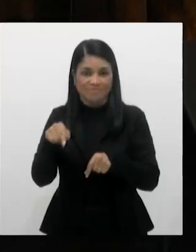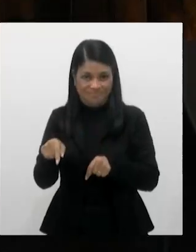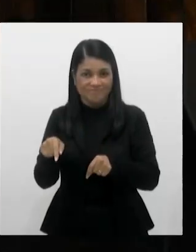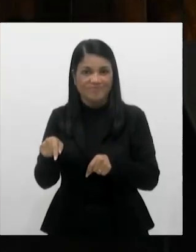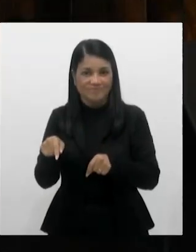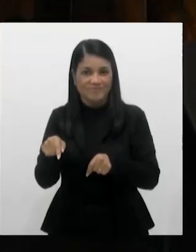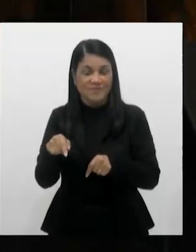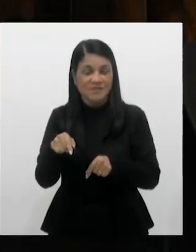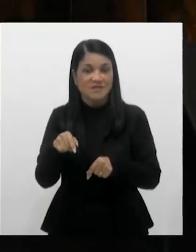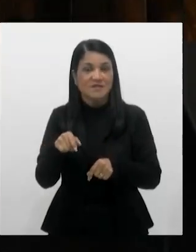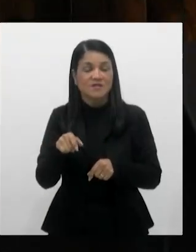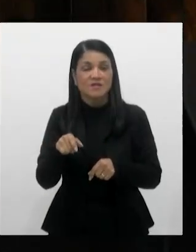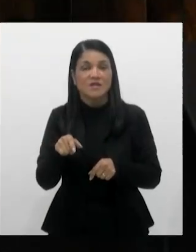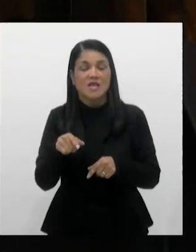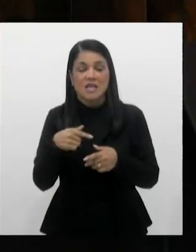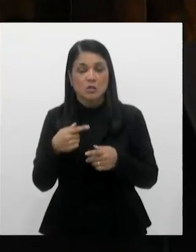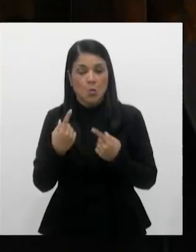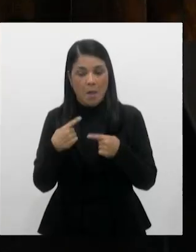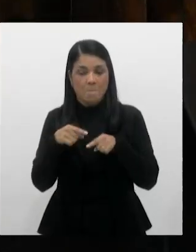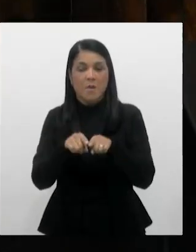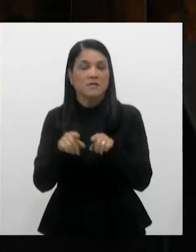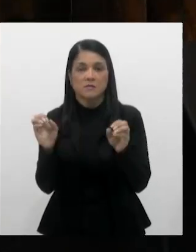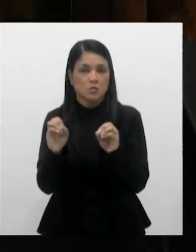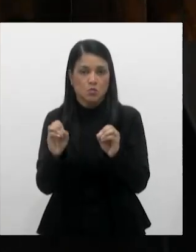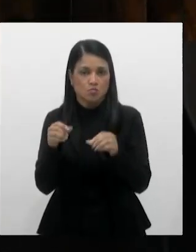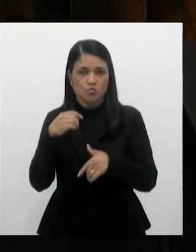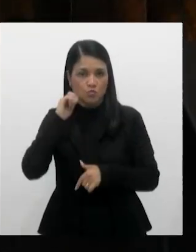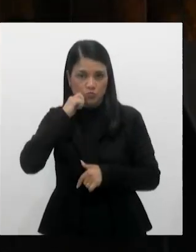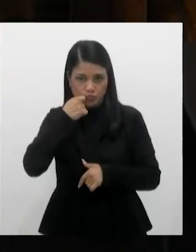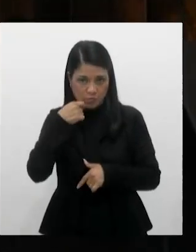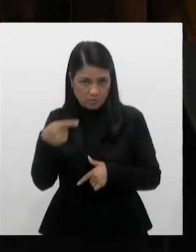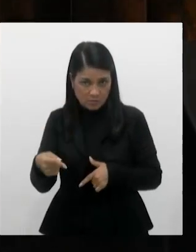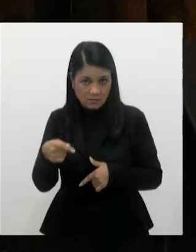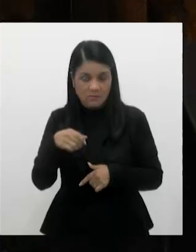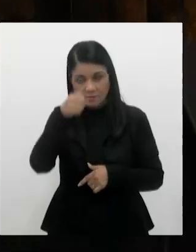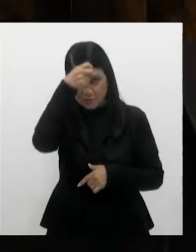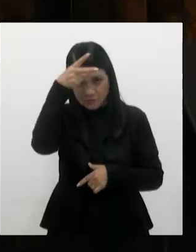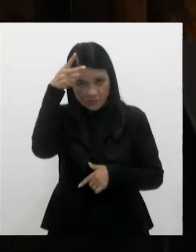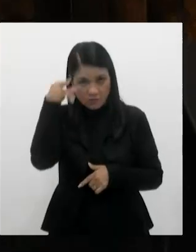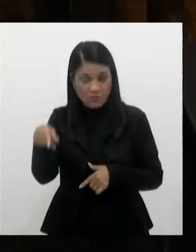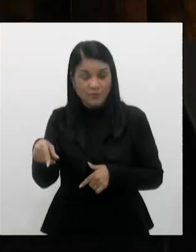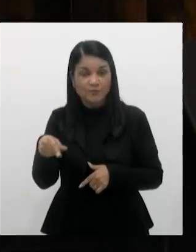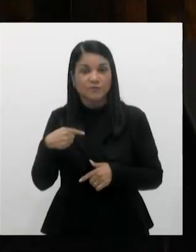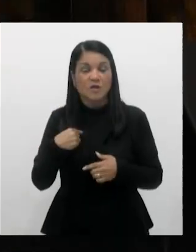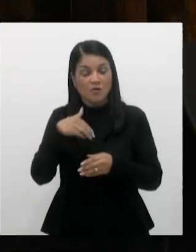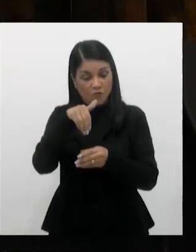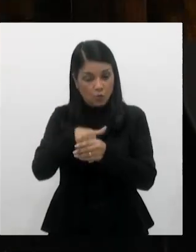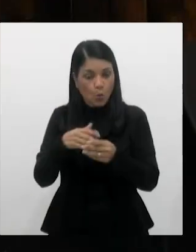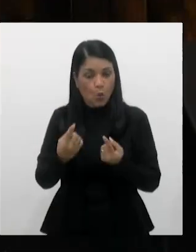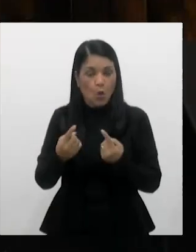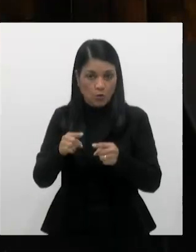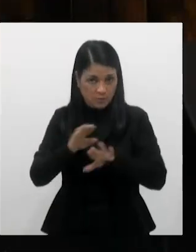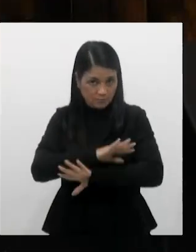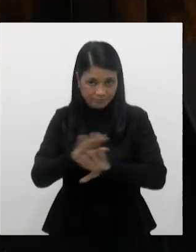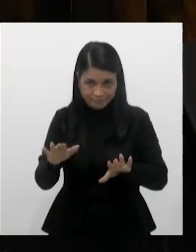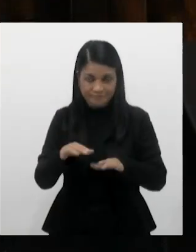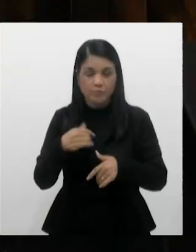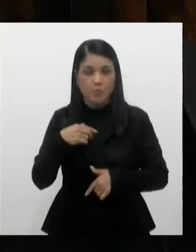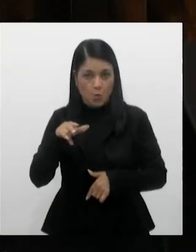que não come no mesmo coxo que o senhor Eduardo Paes, e votou contra.